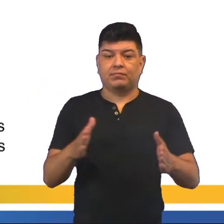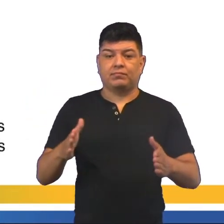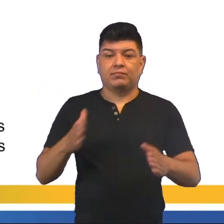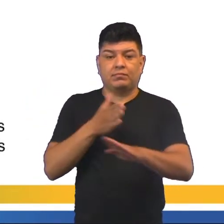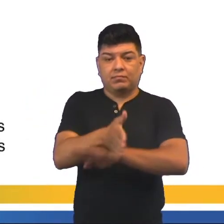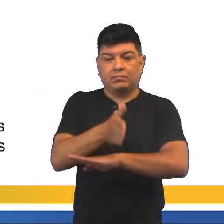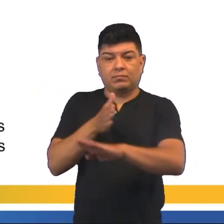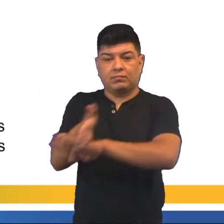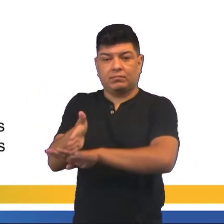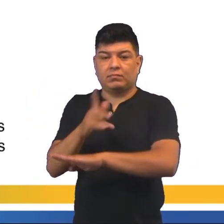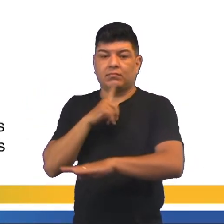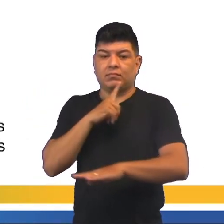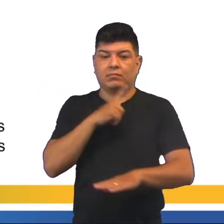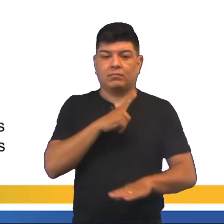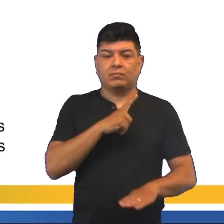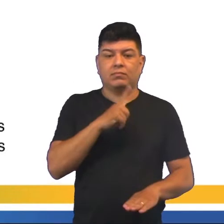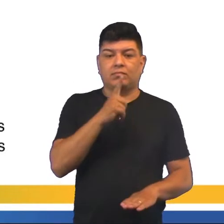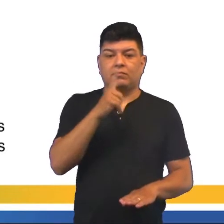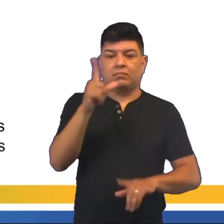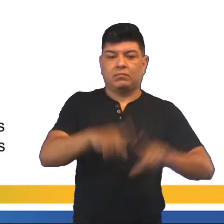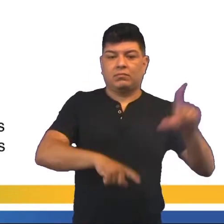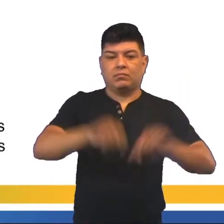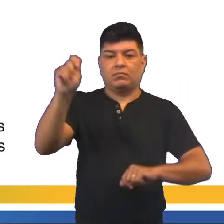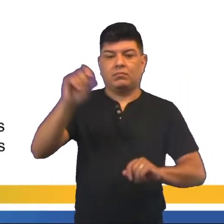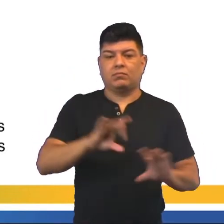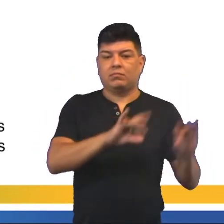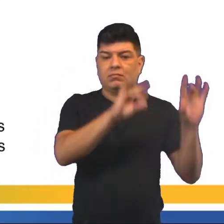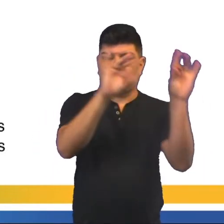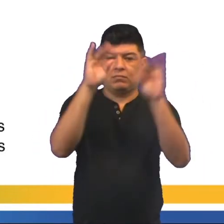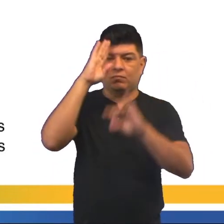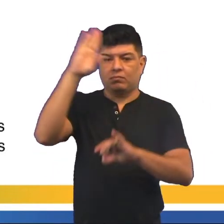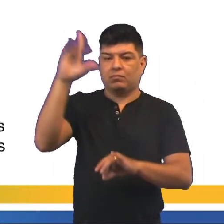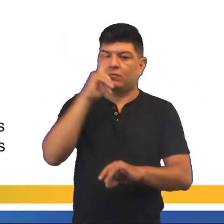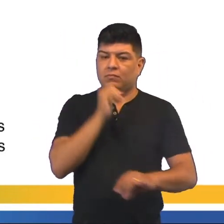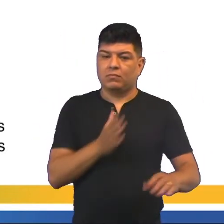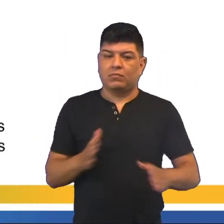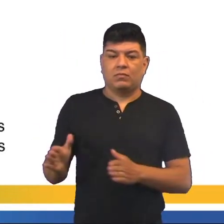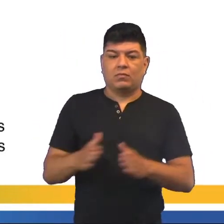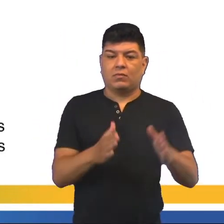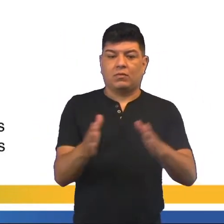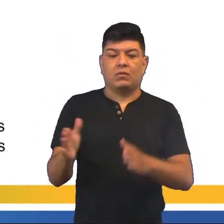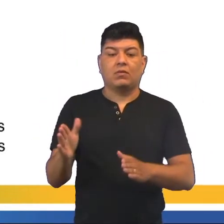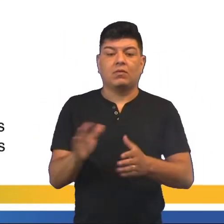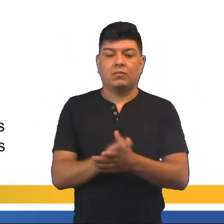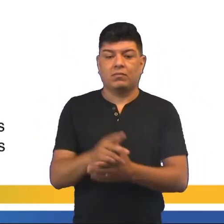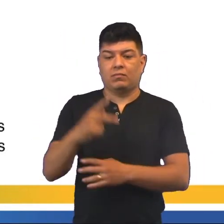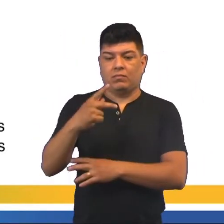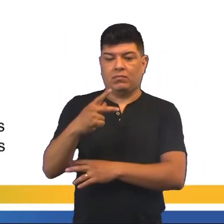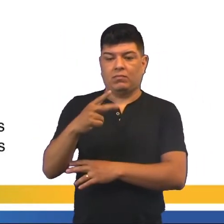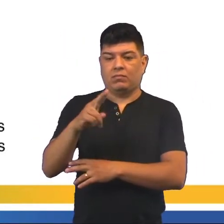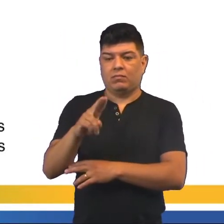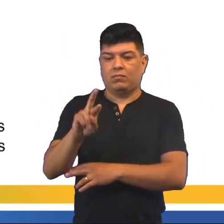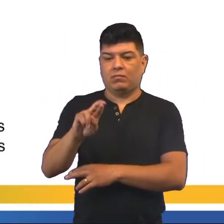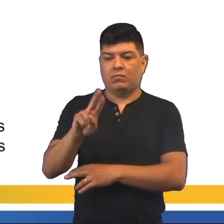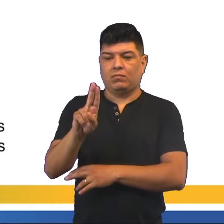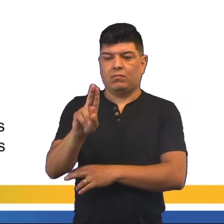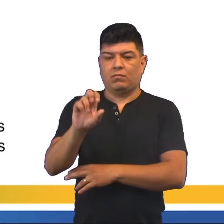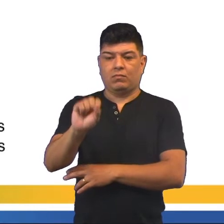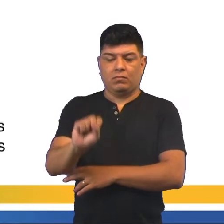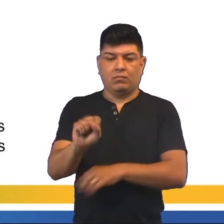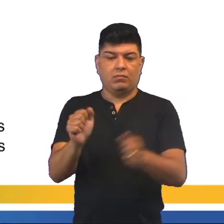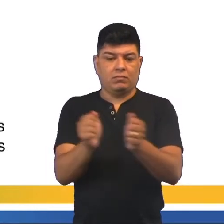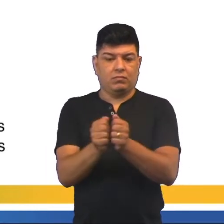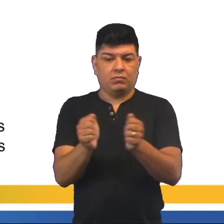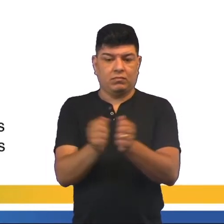falar sobre a bacia hidrográfica do Acre em especial. Os principais rios que drenam o estado do Acre são o Rio Purus, que formam juntamente com